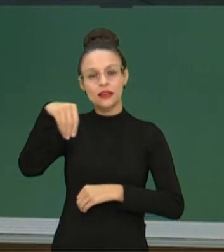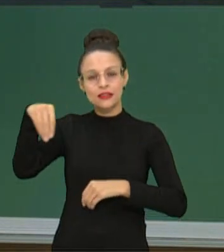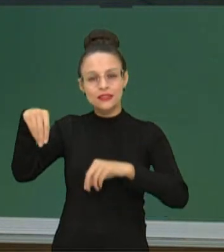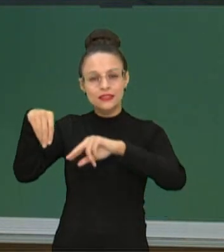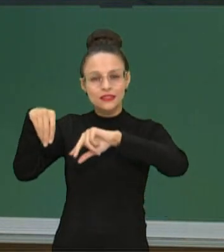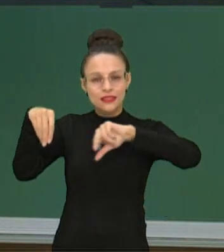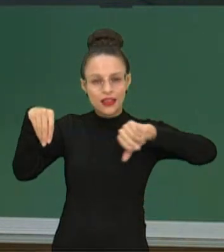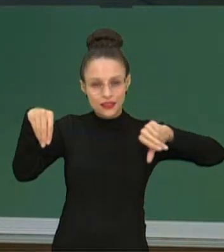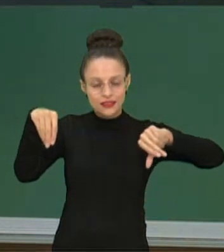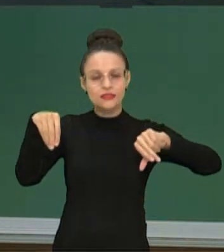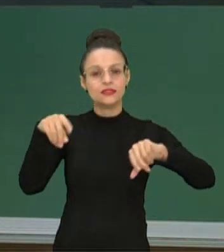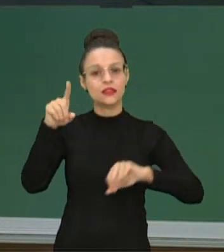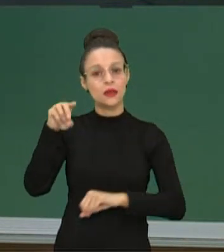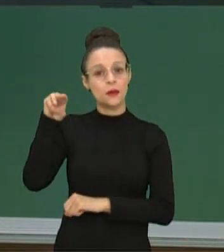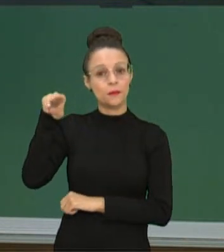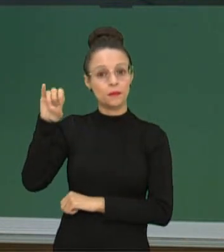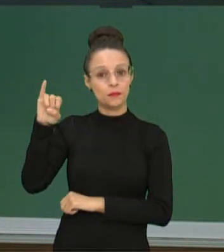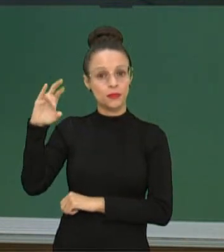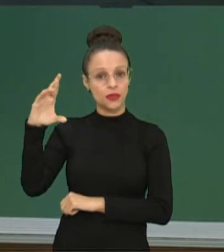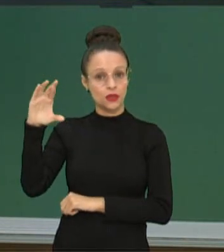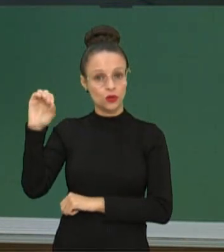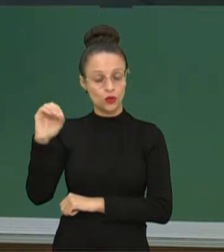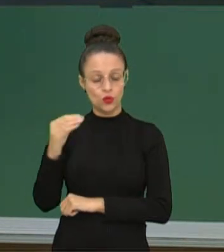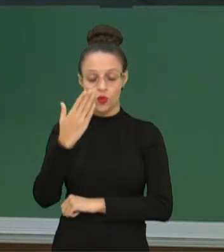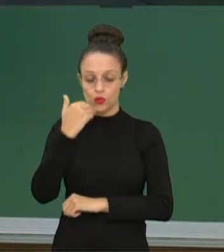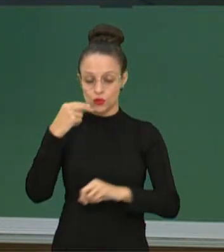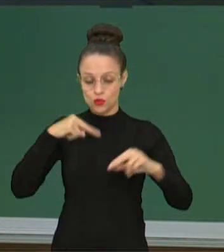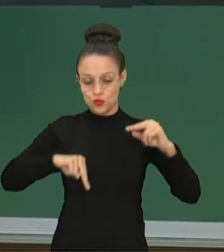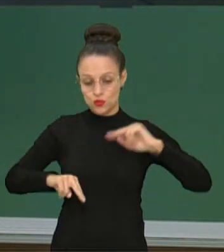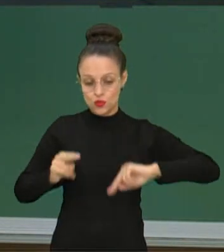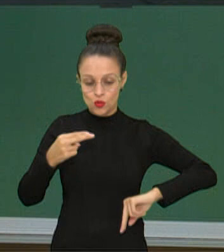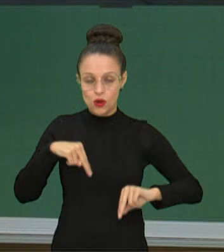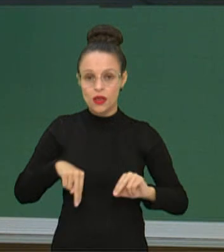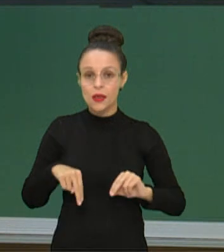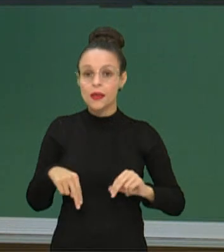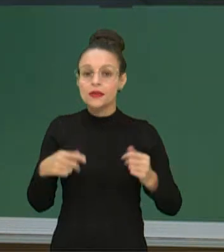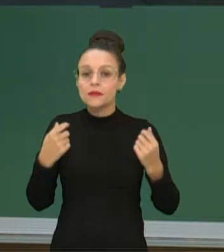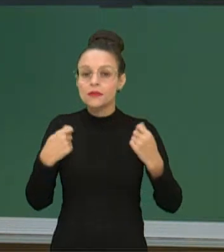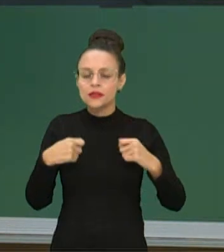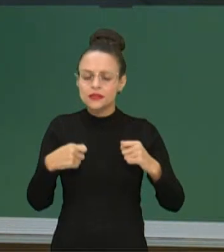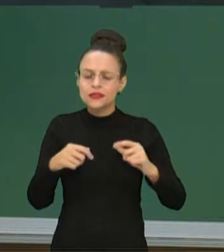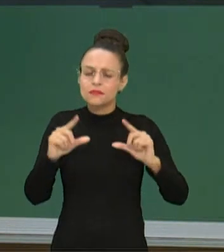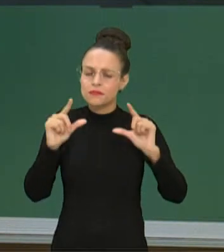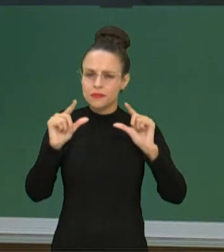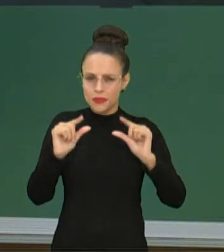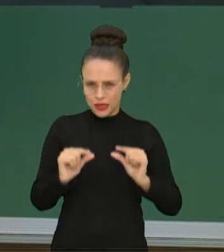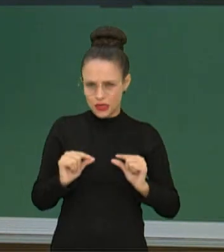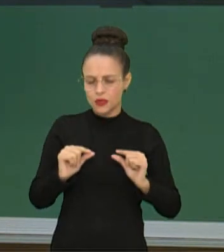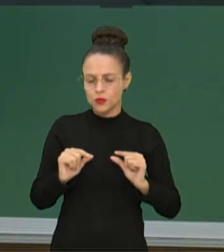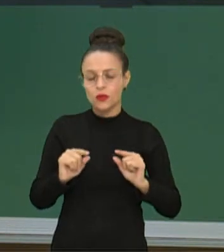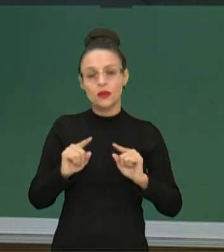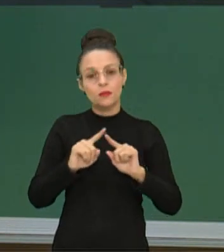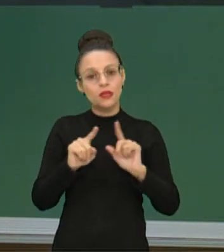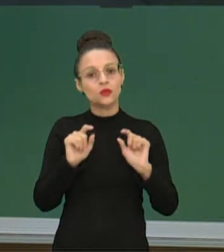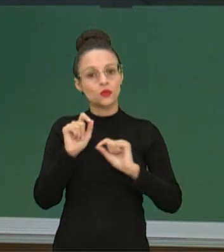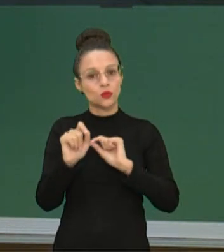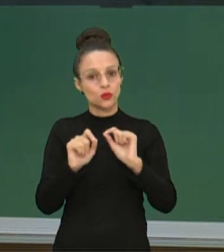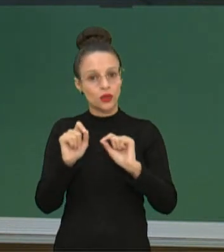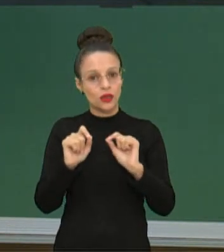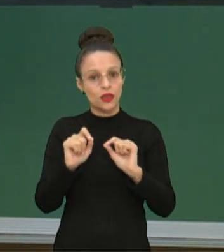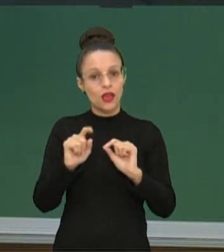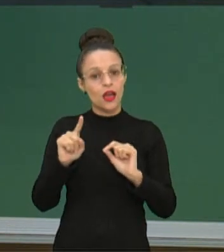aqui, micronutrientes, aqueles nutrientes que a gente precisa em doses menores, tá? E que nós